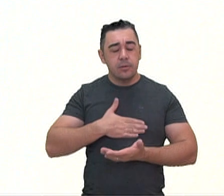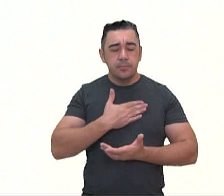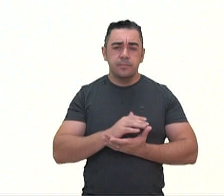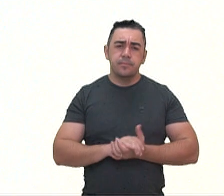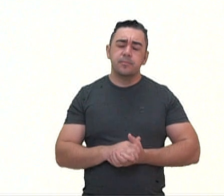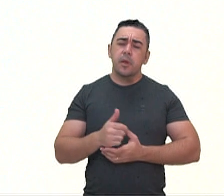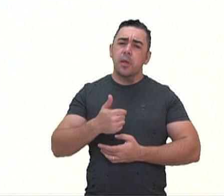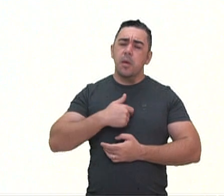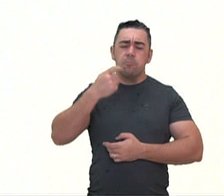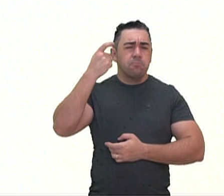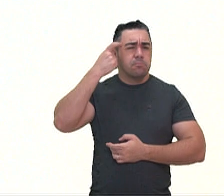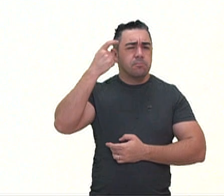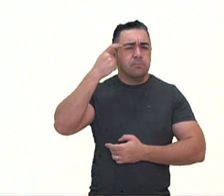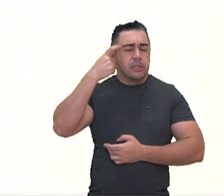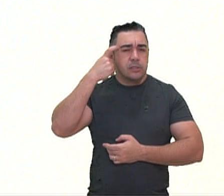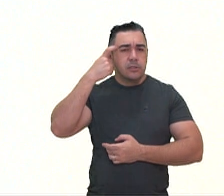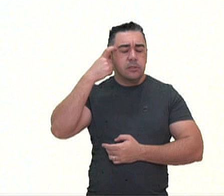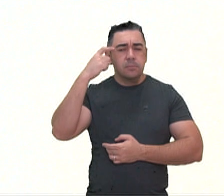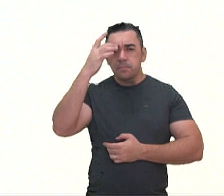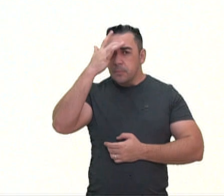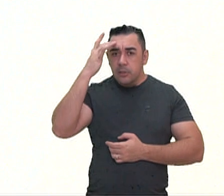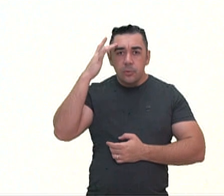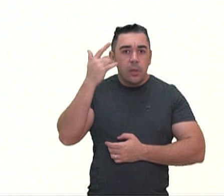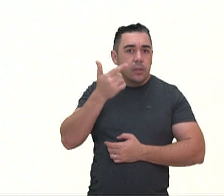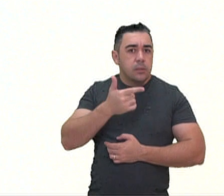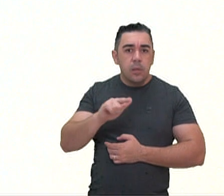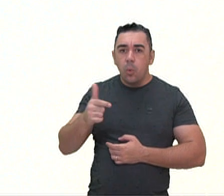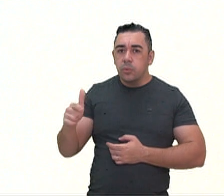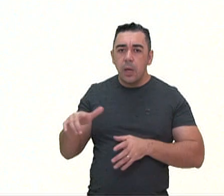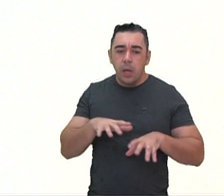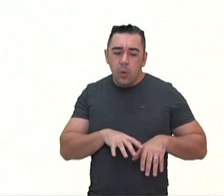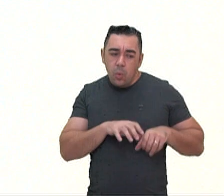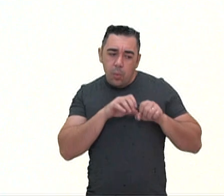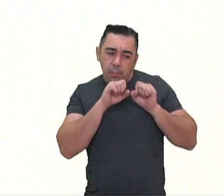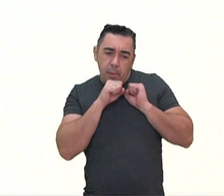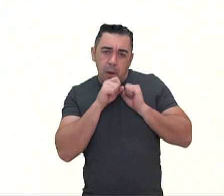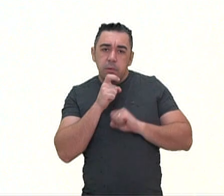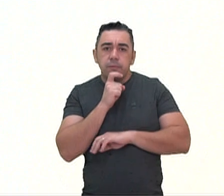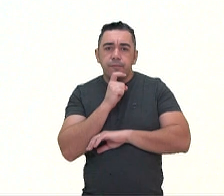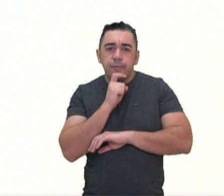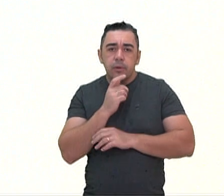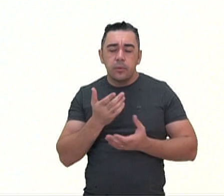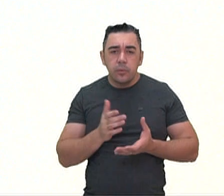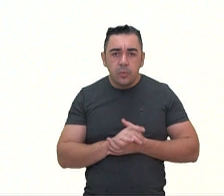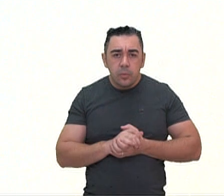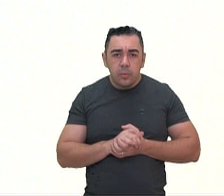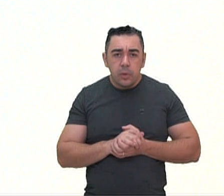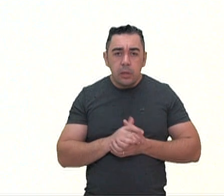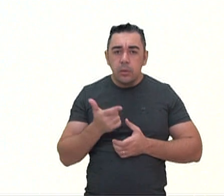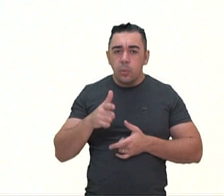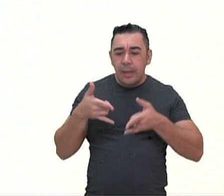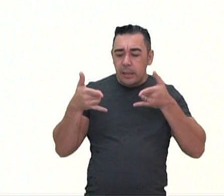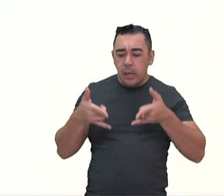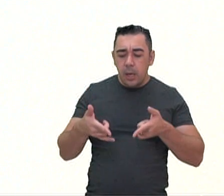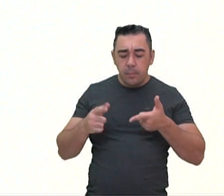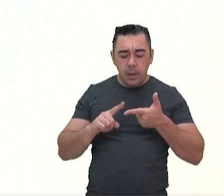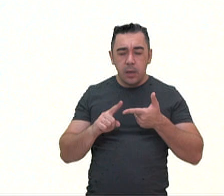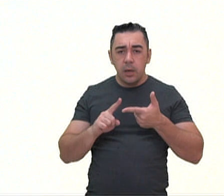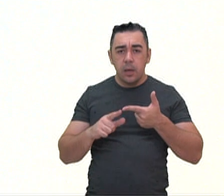Fico pensando em quem não tem cobertor, nem cama, nem